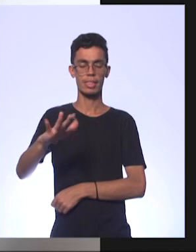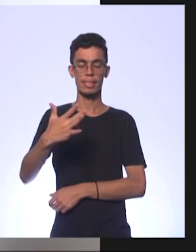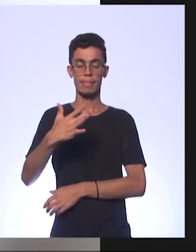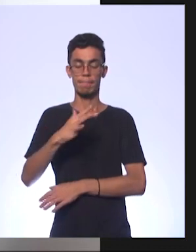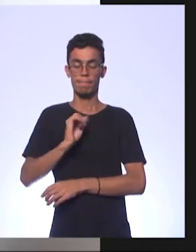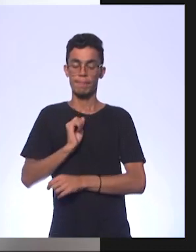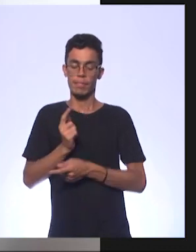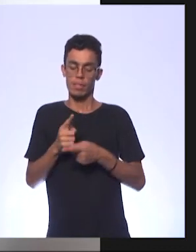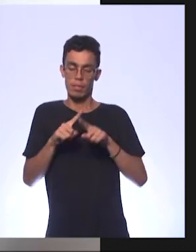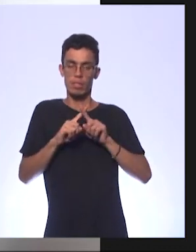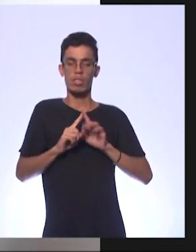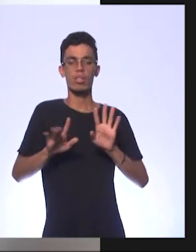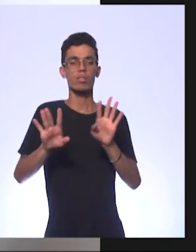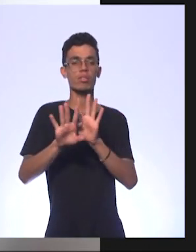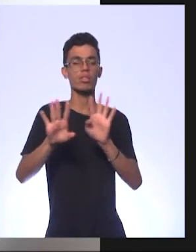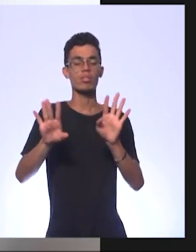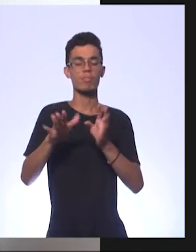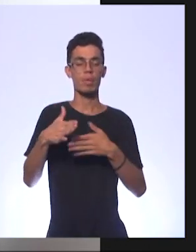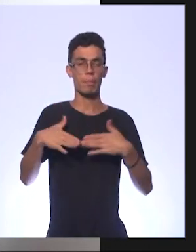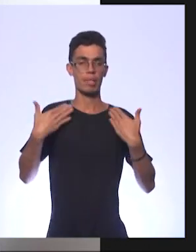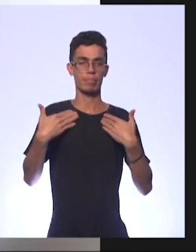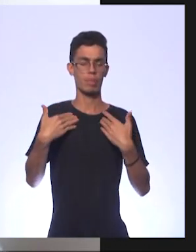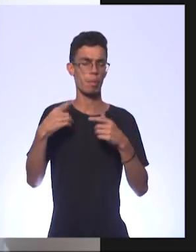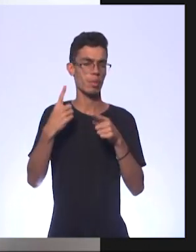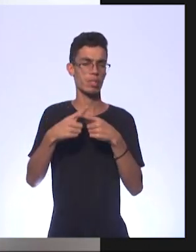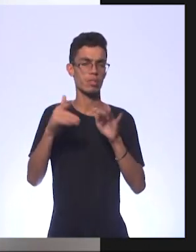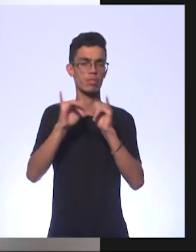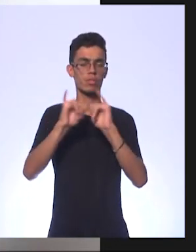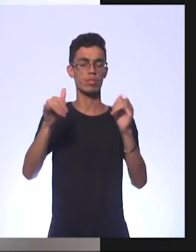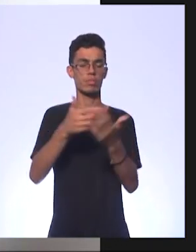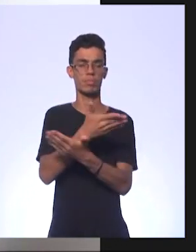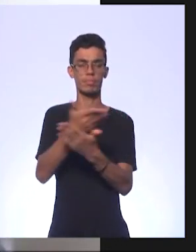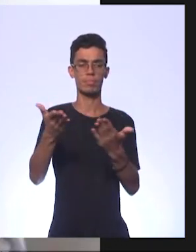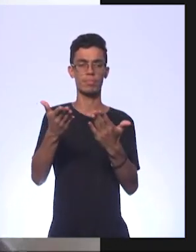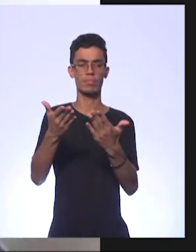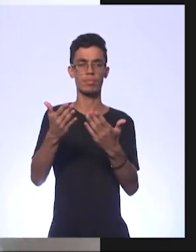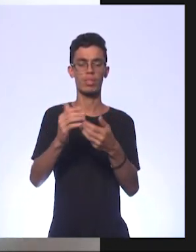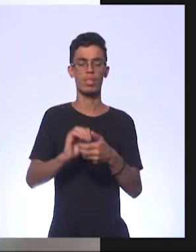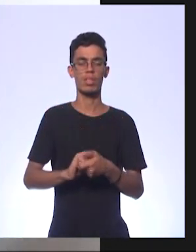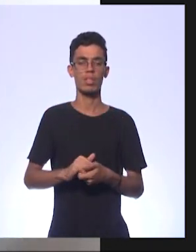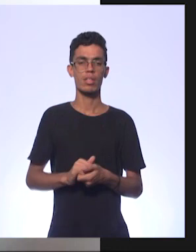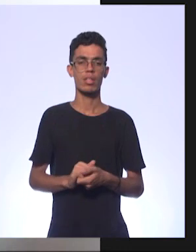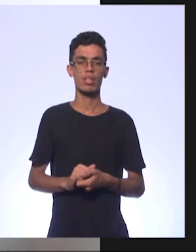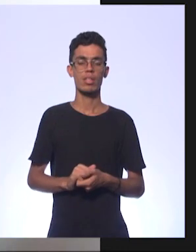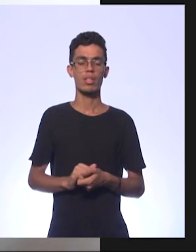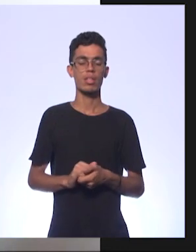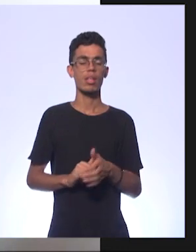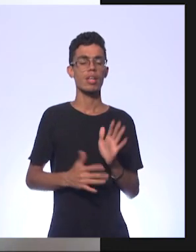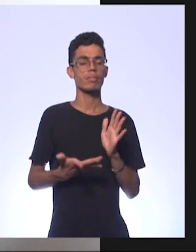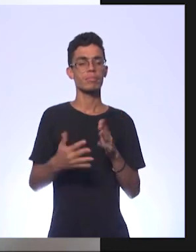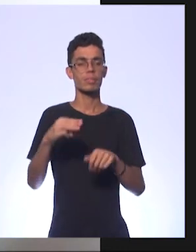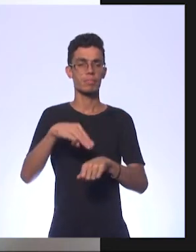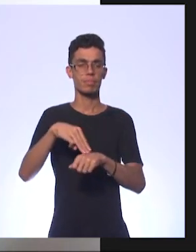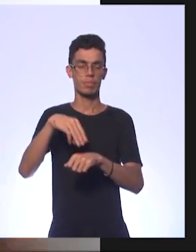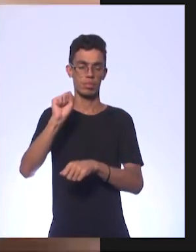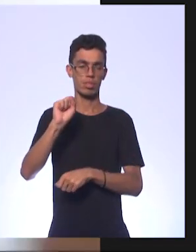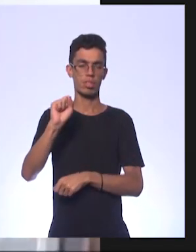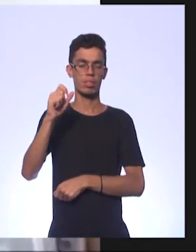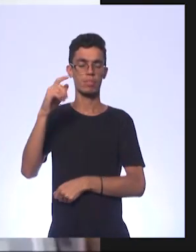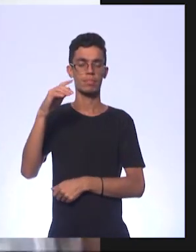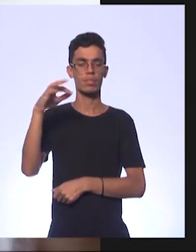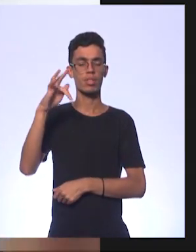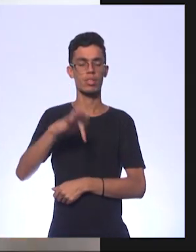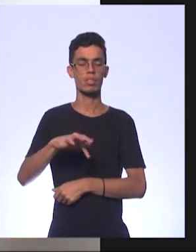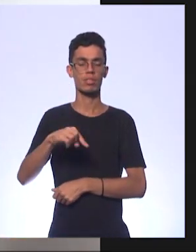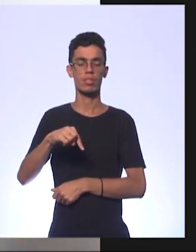desafiado. O que me assusta e por que eu estou falando isso com vocês? É uma tese, uma dissertação de mestrado aqui na